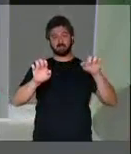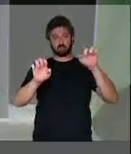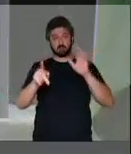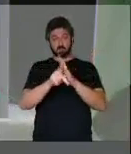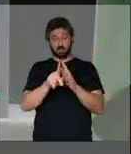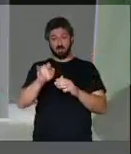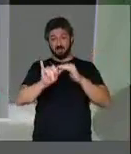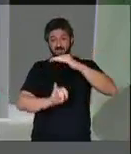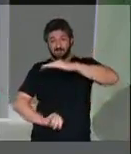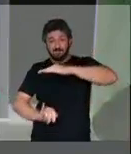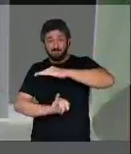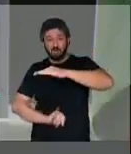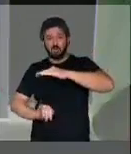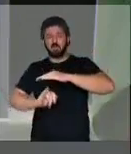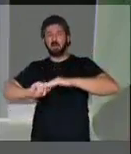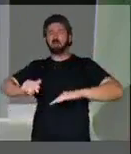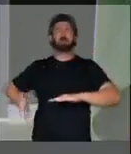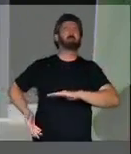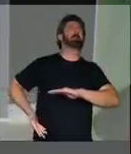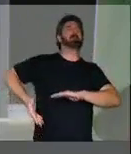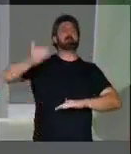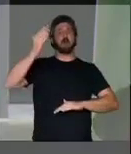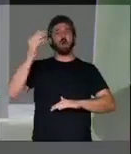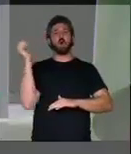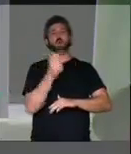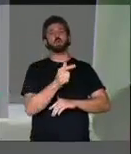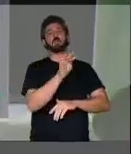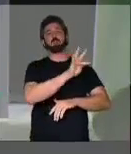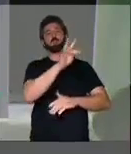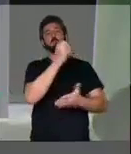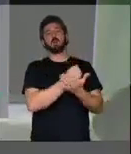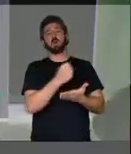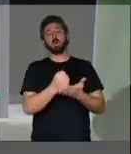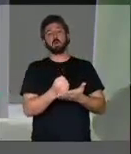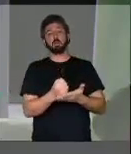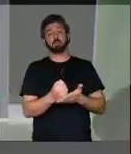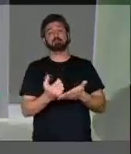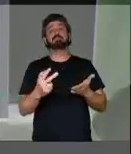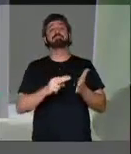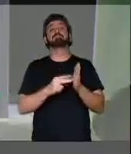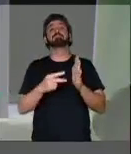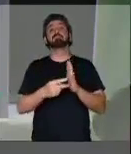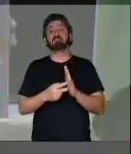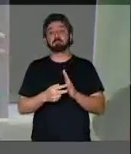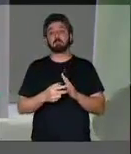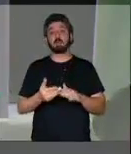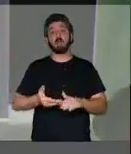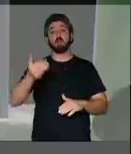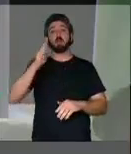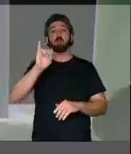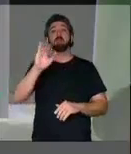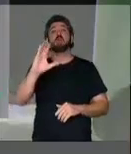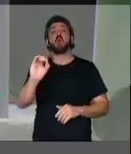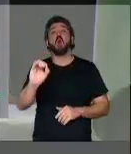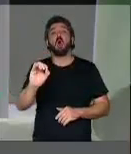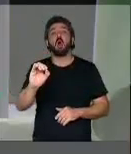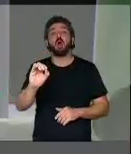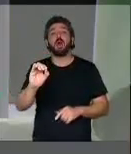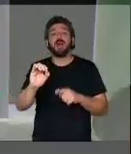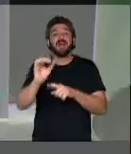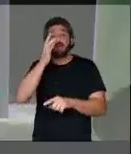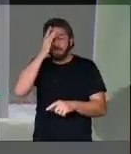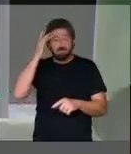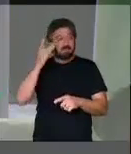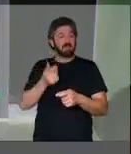da informalidade foi muito maior do que o trabalho formal, o que indica que aumentou o número de bicos nesse país,